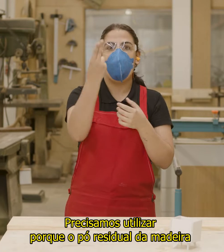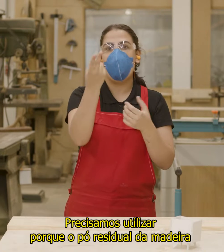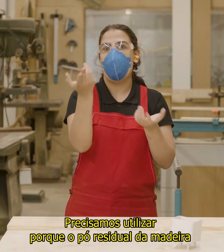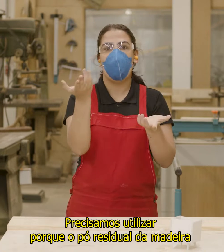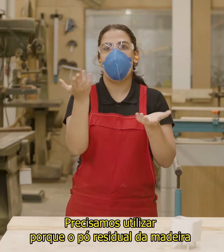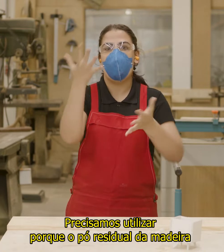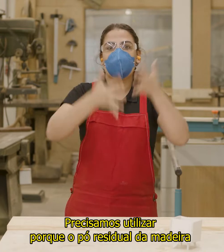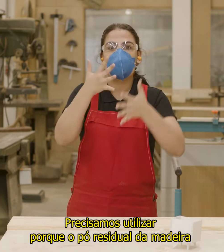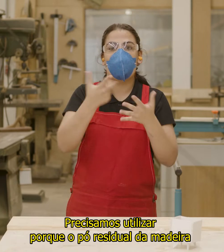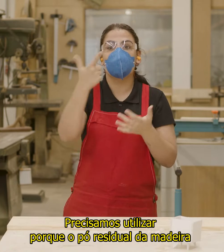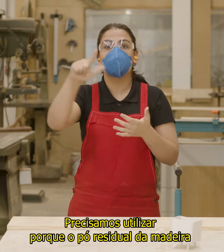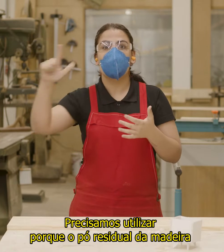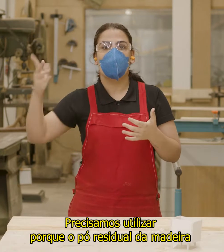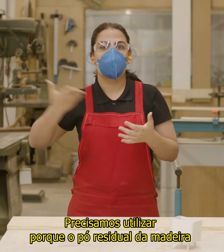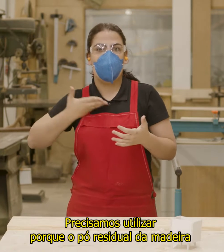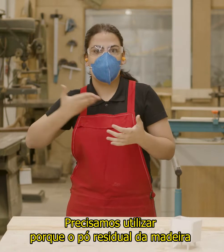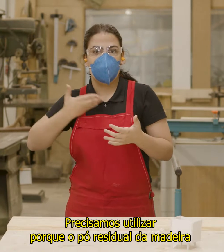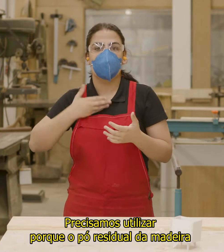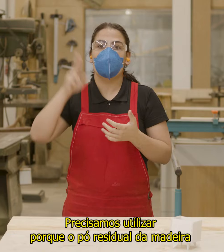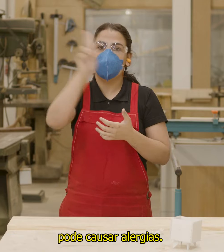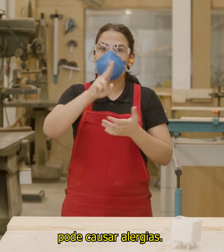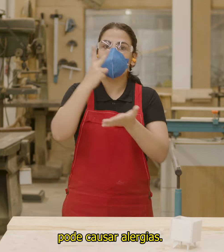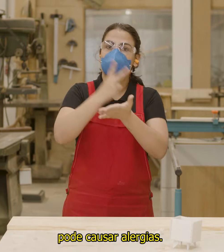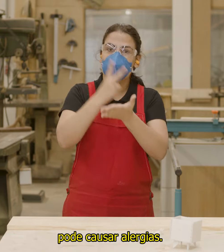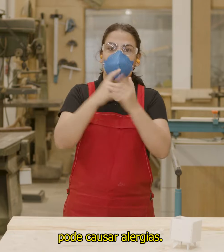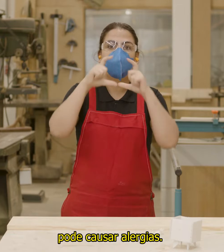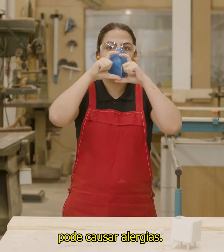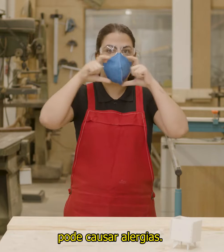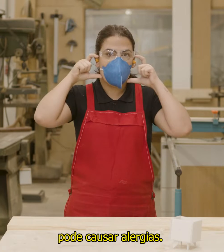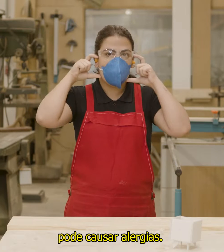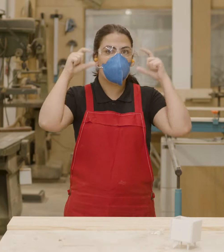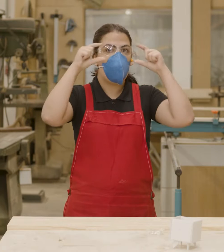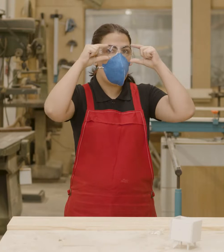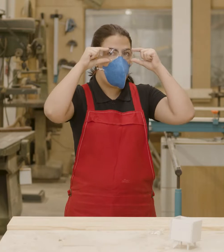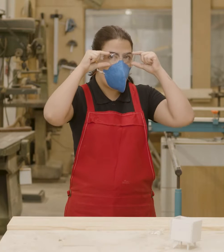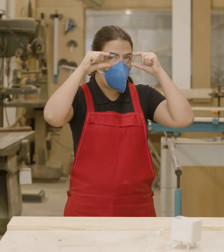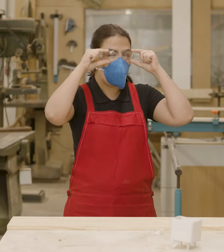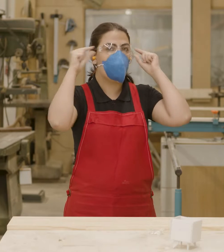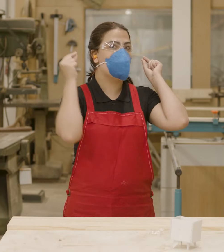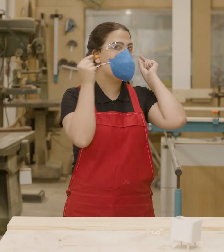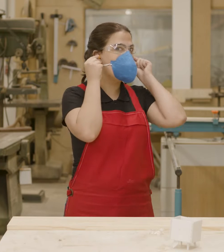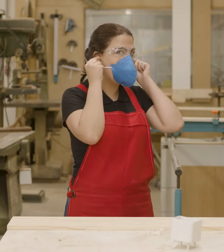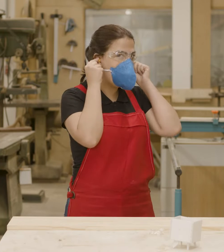Precisamos utilizar porque o pó resíduo da madeira pode causar alergias.